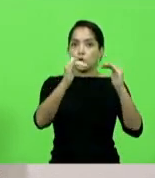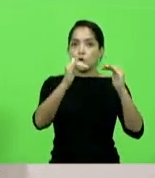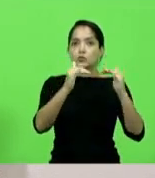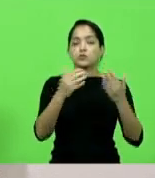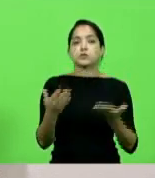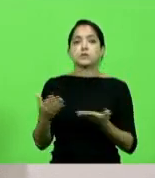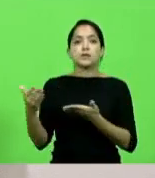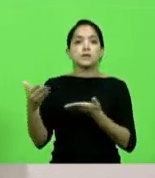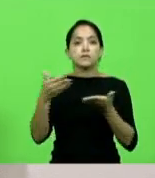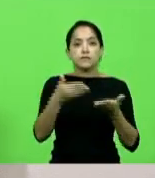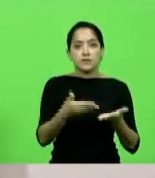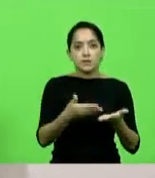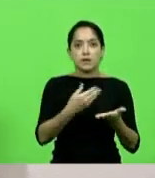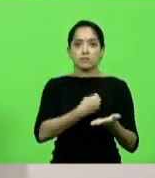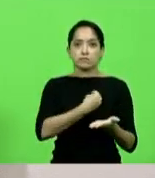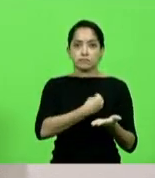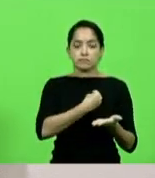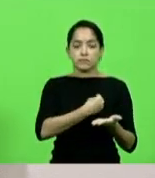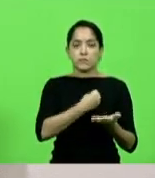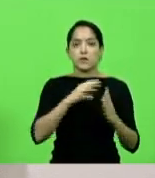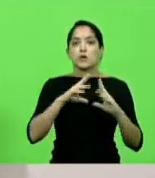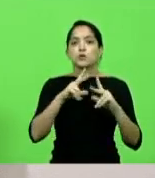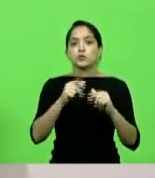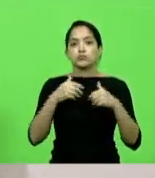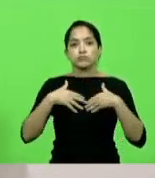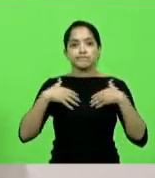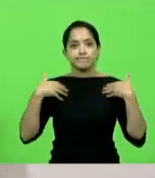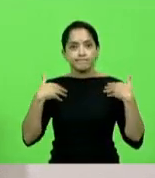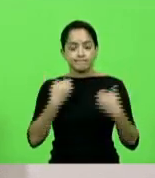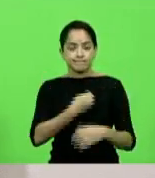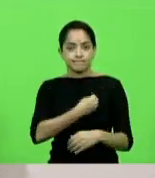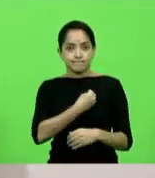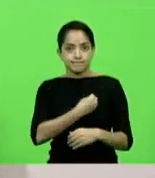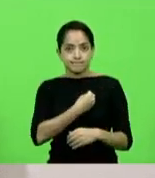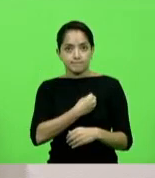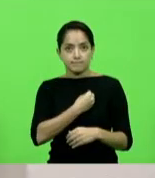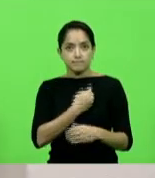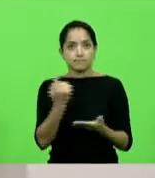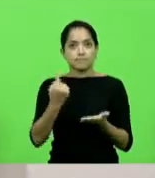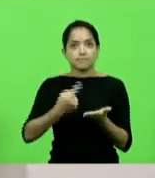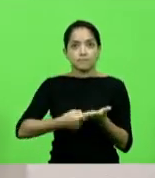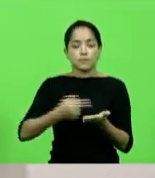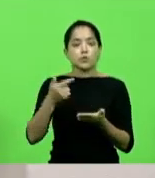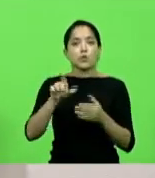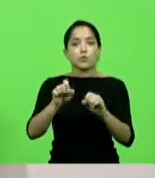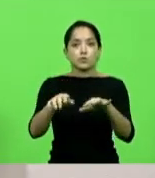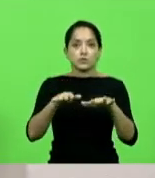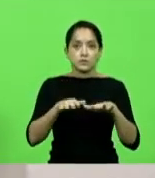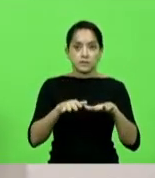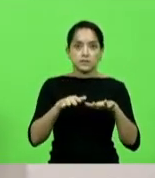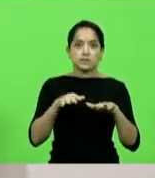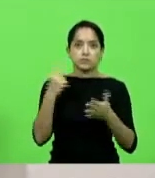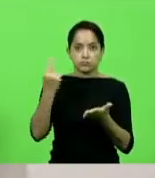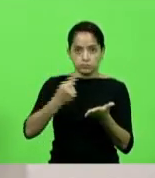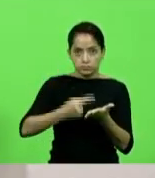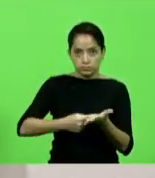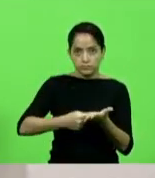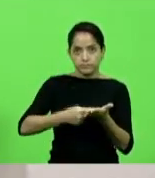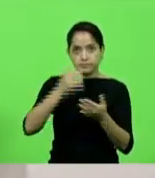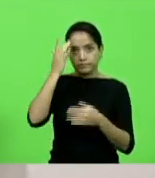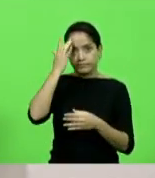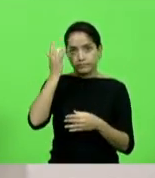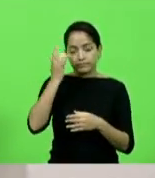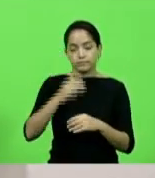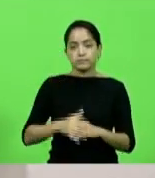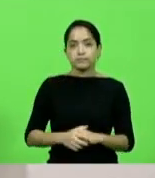assento à mesa e a todos que honraram com seu comparecimento e convocou outra sessão ordinária para o dia seguinte,